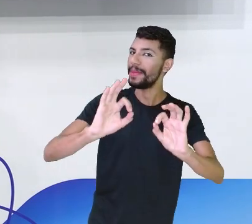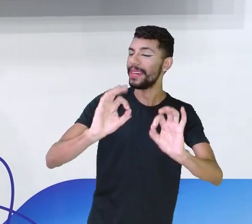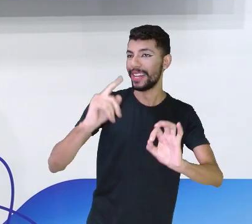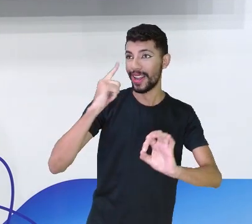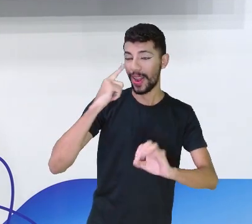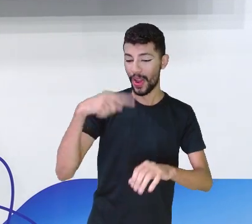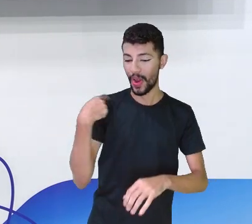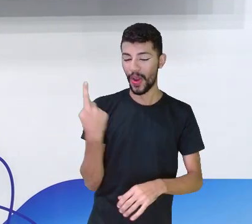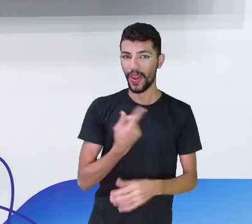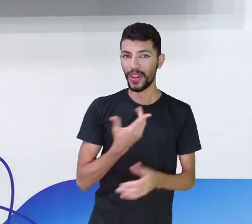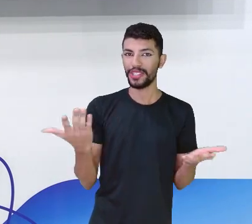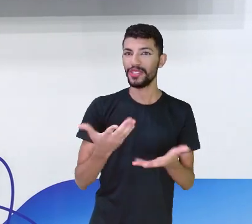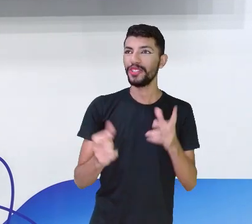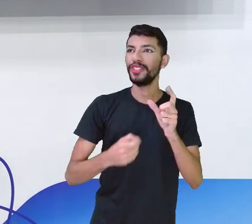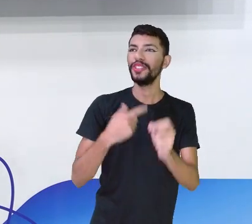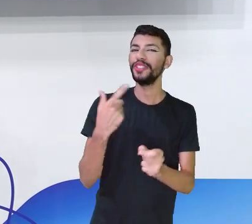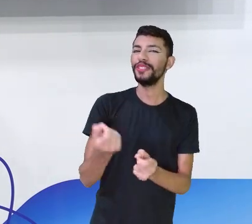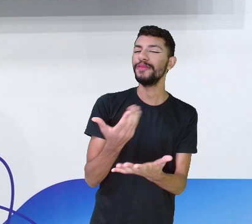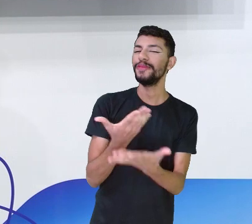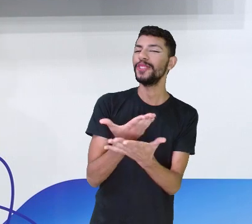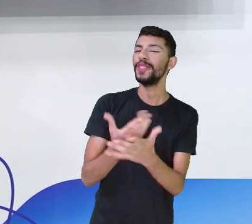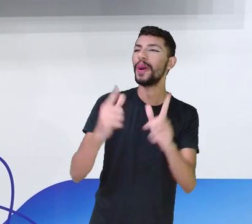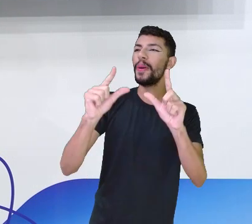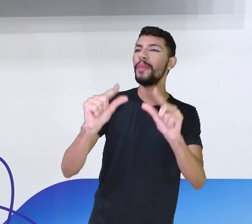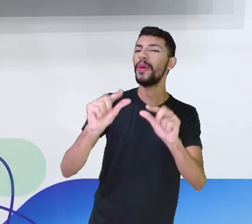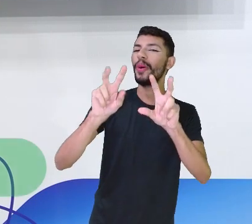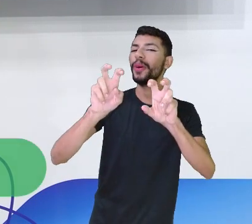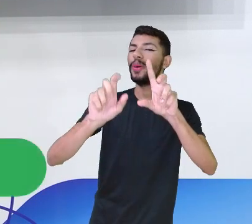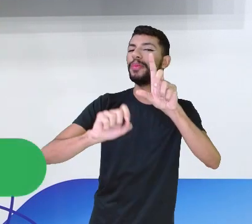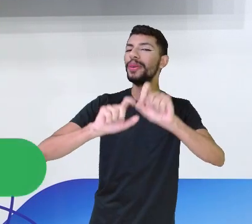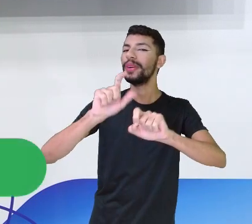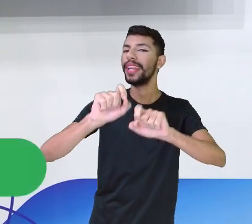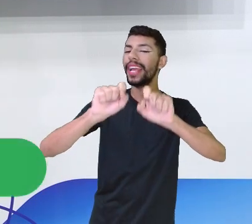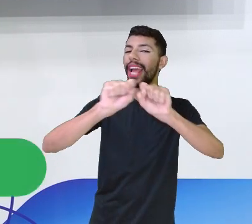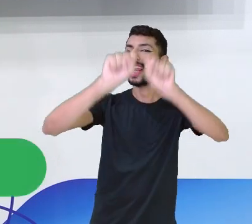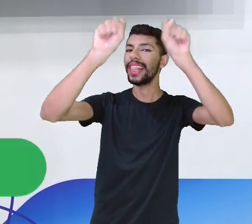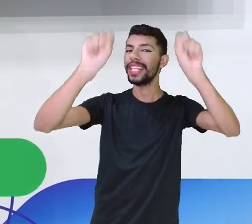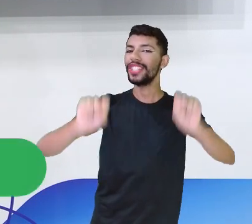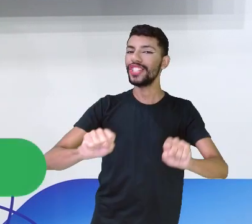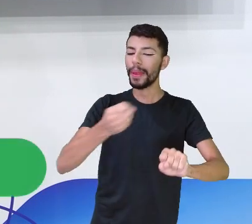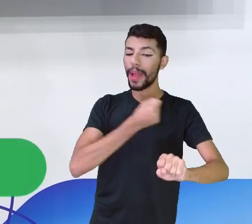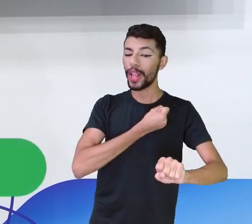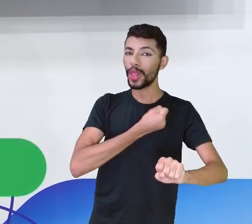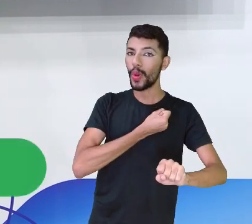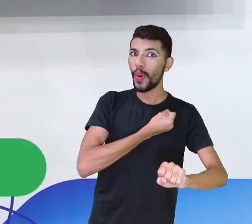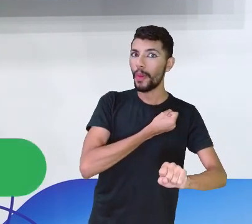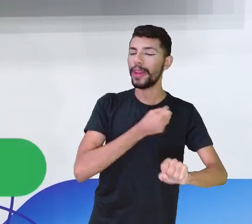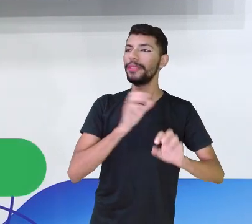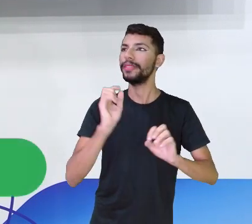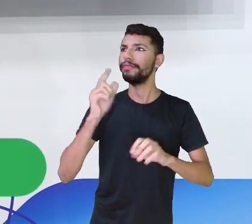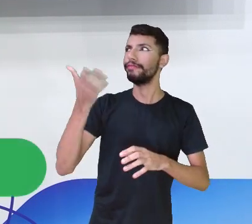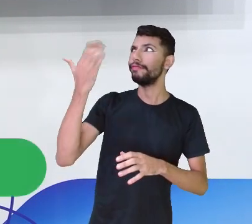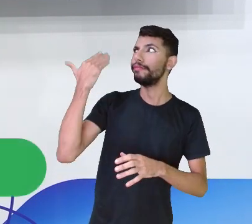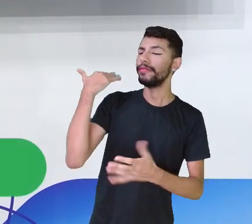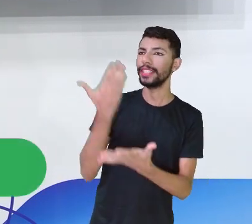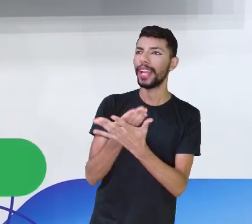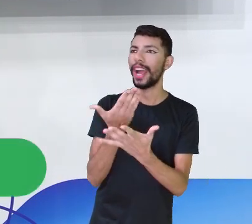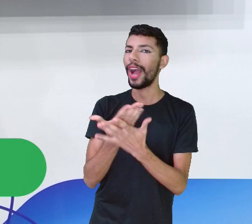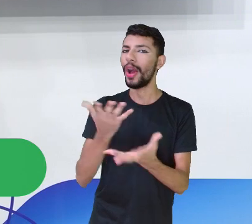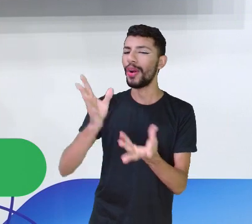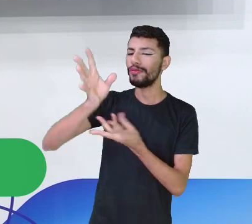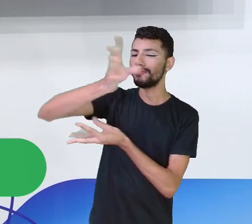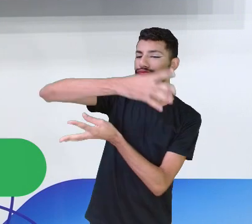vai conversar um pouco mais sobre sistemas de numeração, né? Na última aula a gente fez um misto, né,